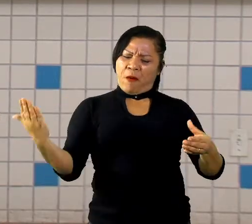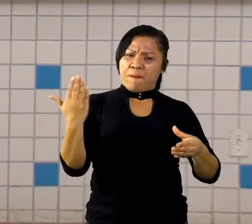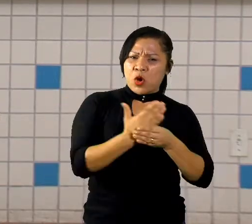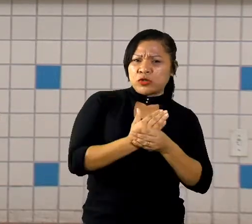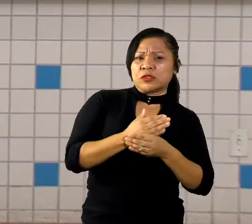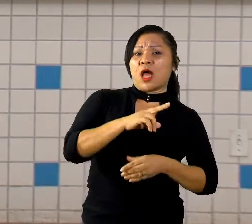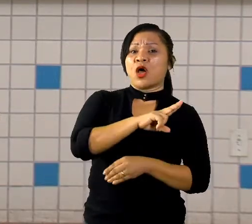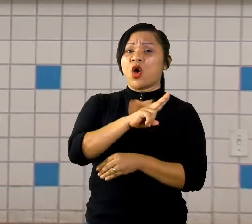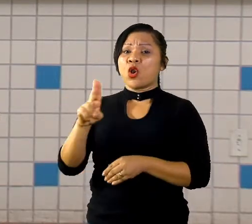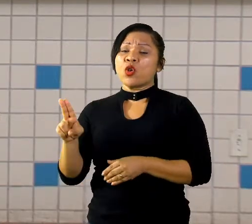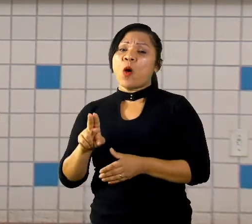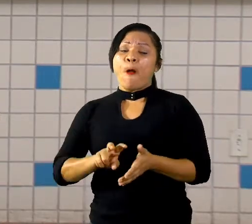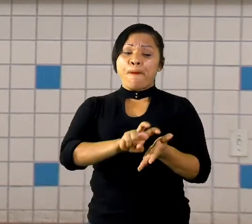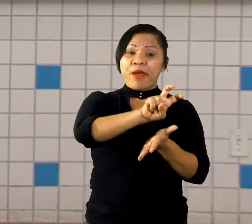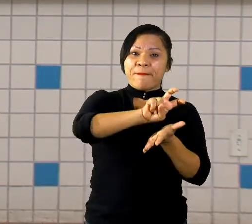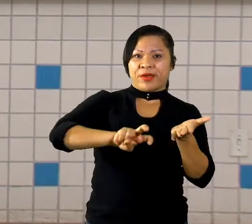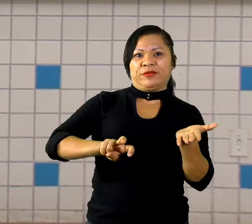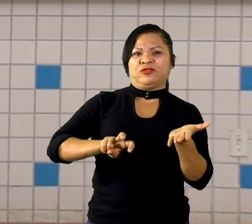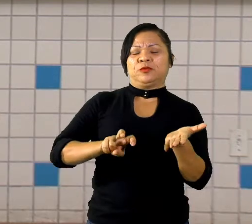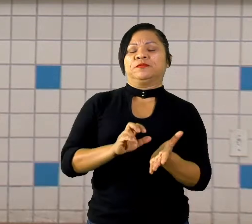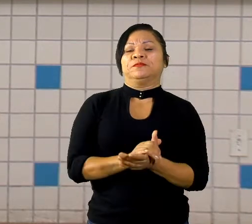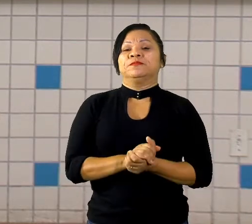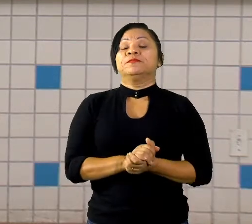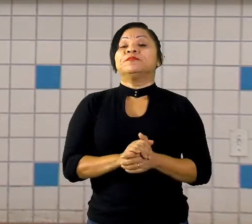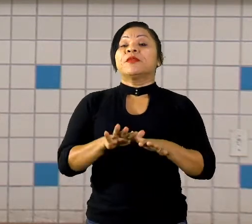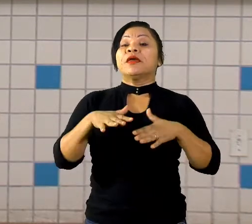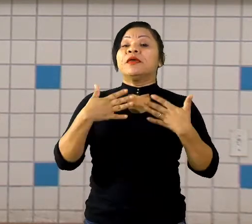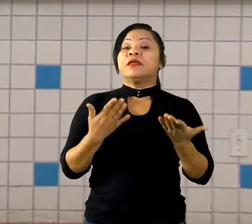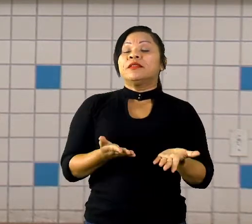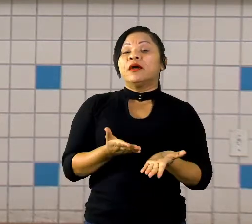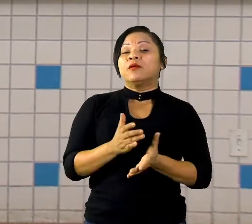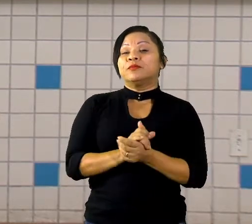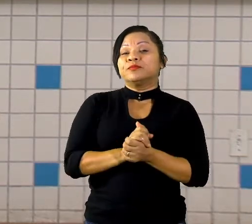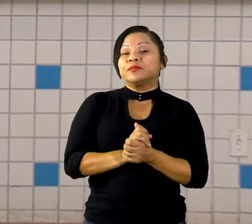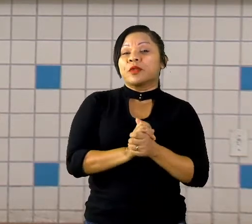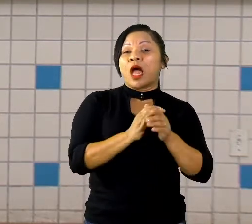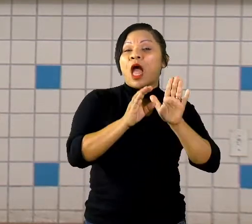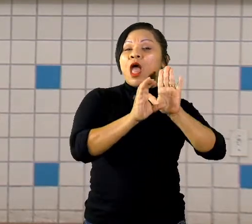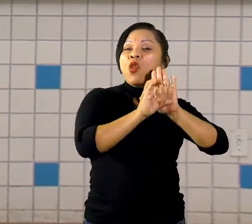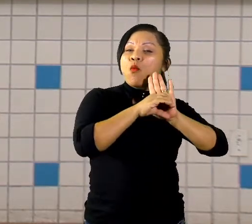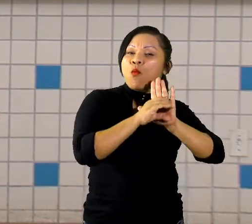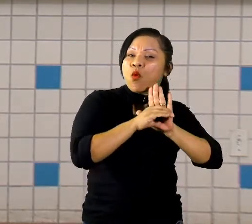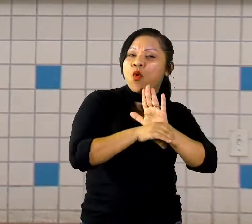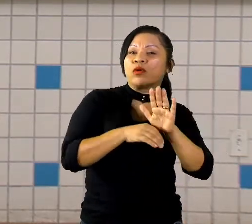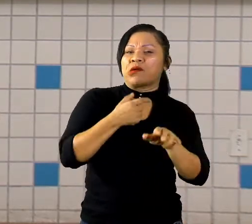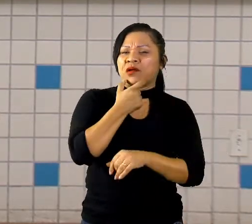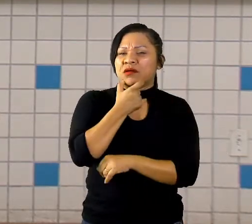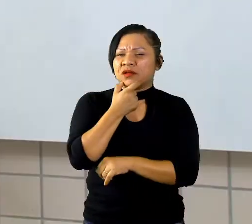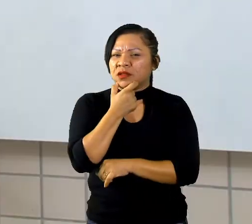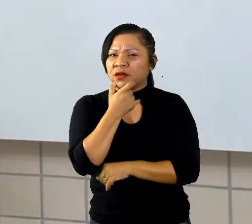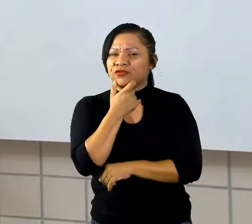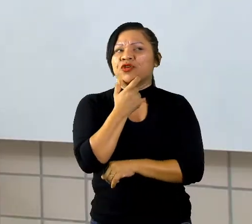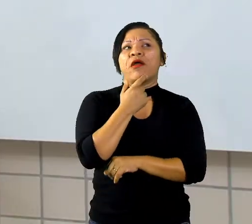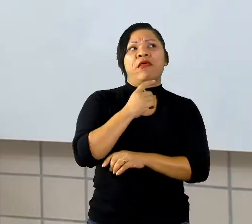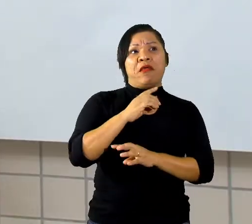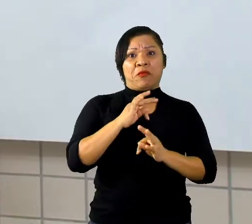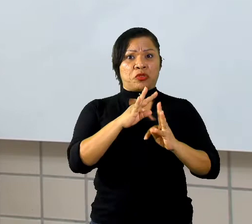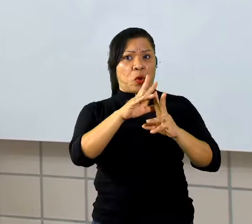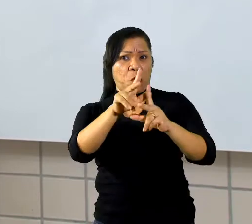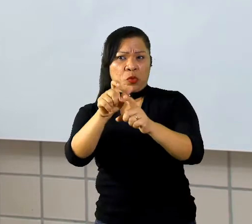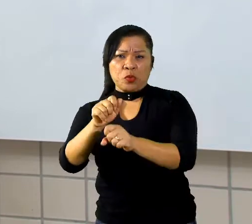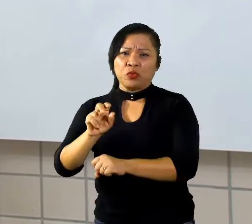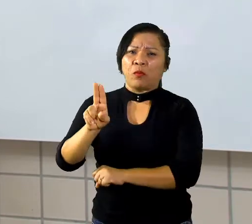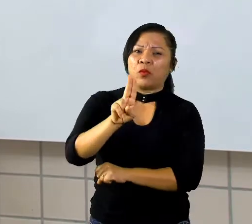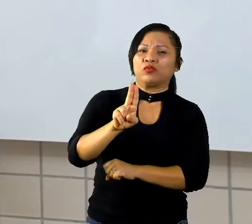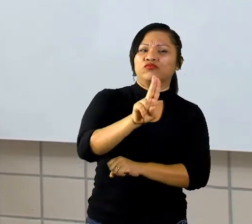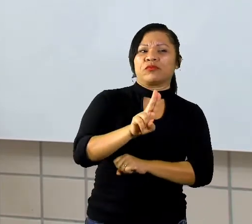o conceito de estrangeirismo na língua portuguesa estava muito na moda, as pessoas